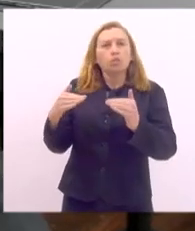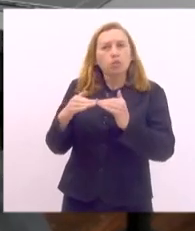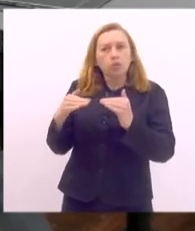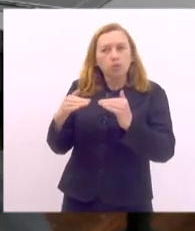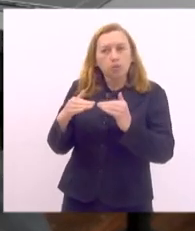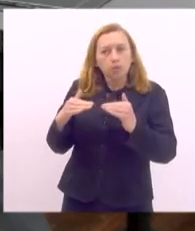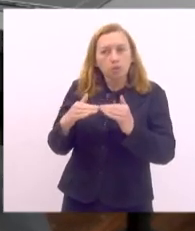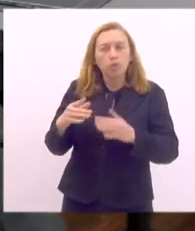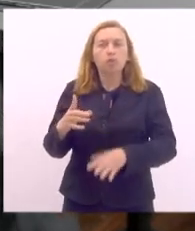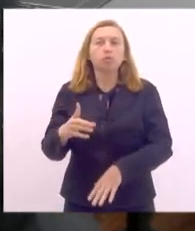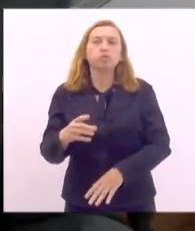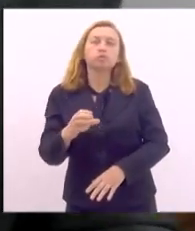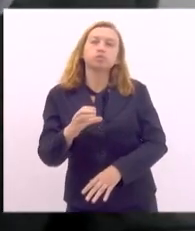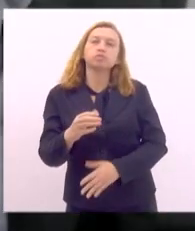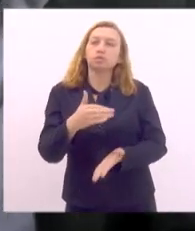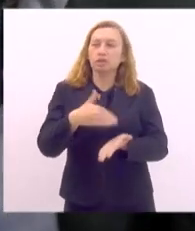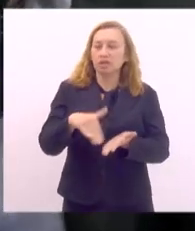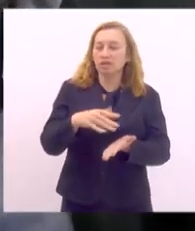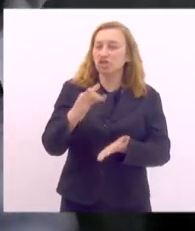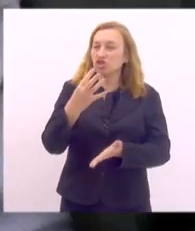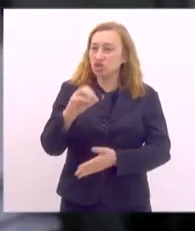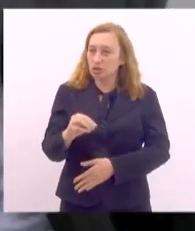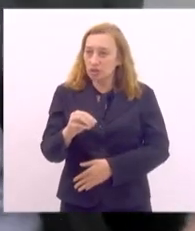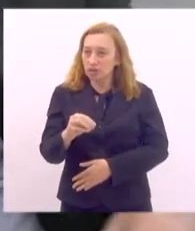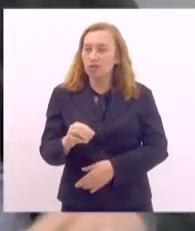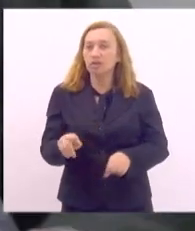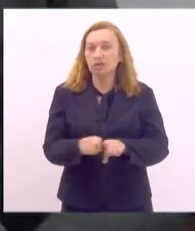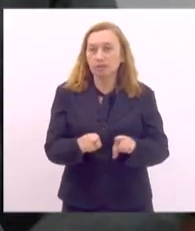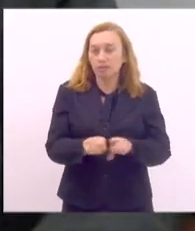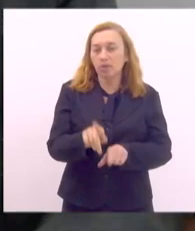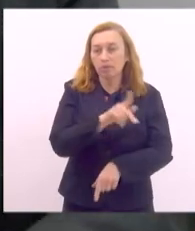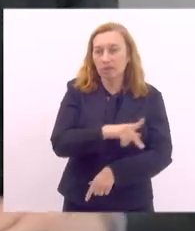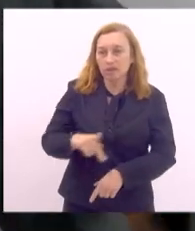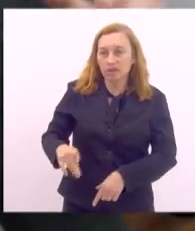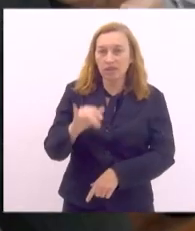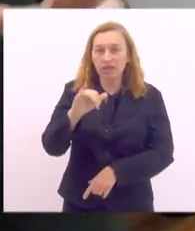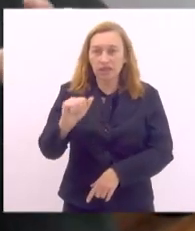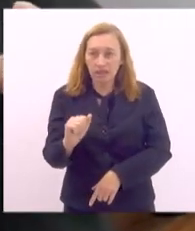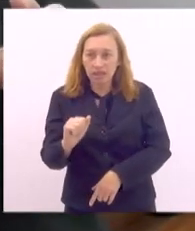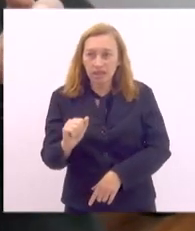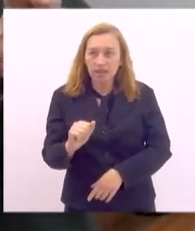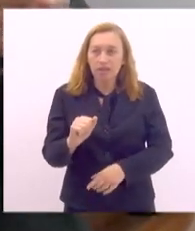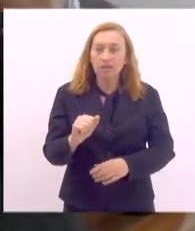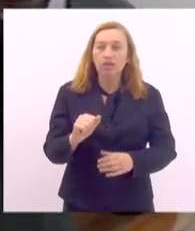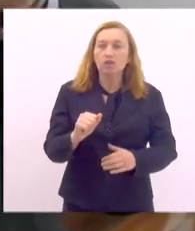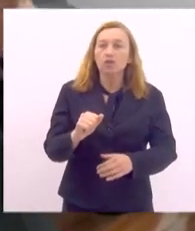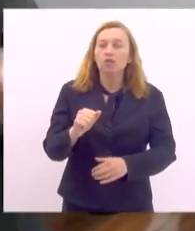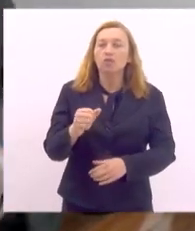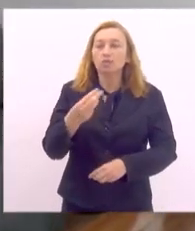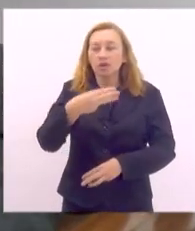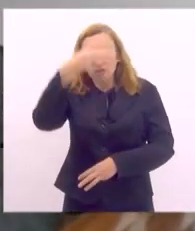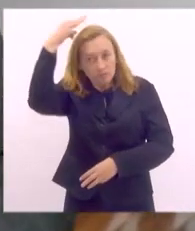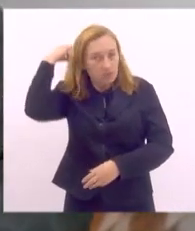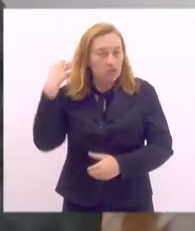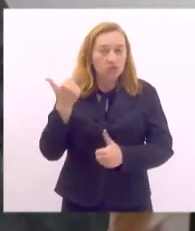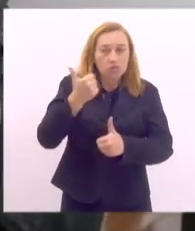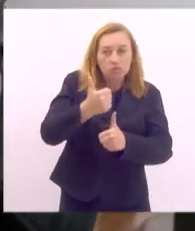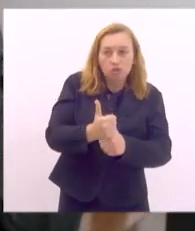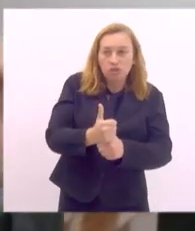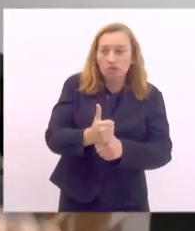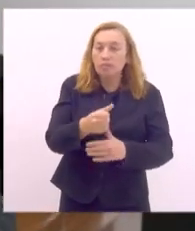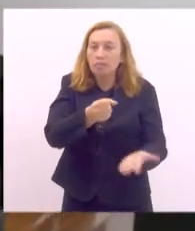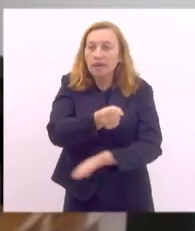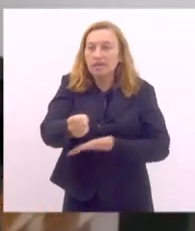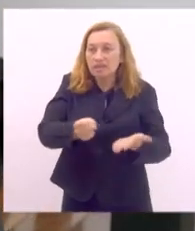Tiago Pampolha, o atual presidente do INEA, o Felipe, o Márcio Pacheco fez o substitutivo baseado no INEA. Qual